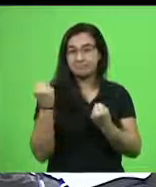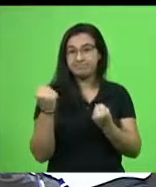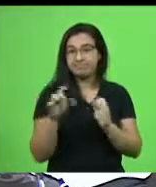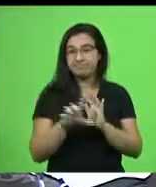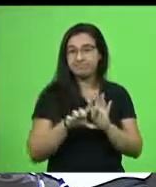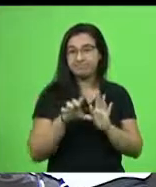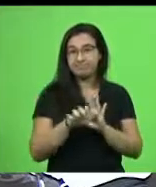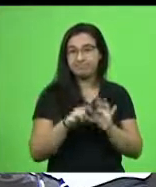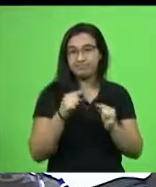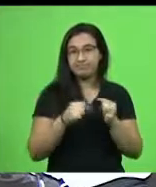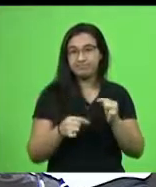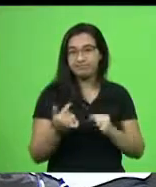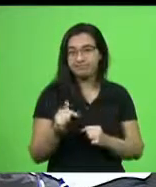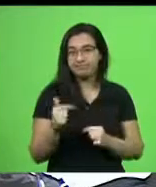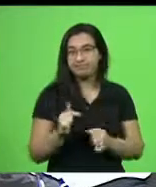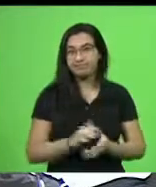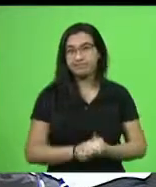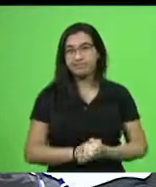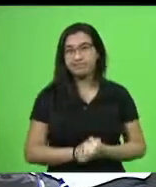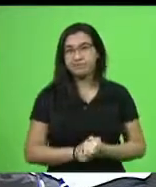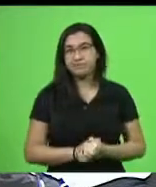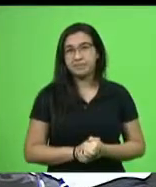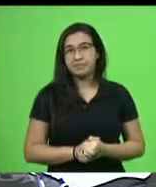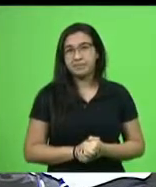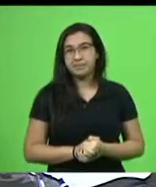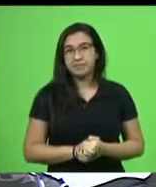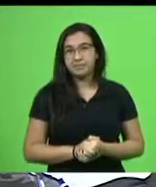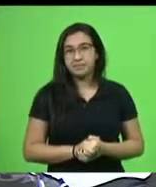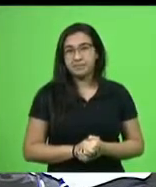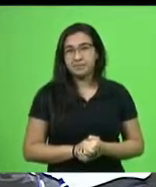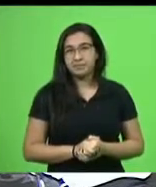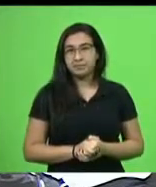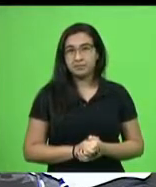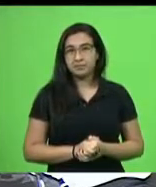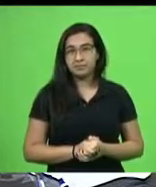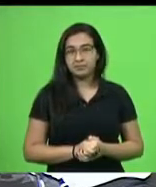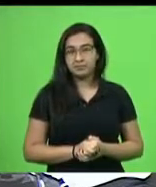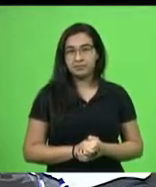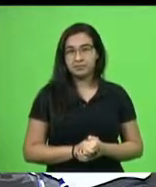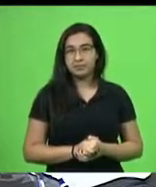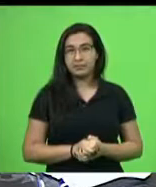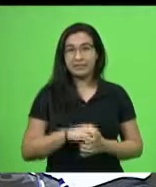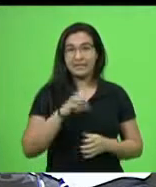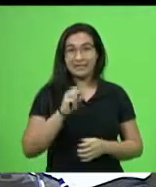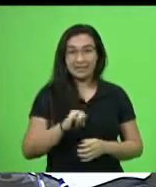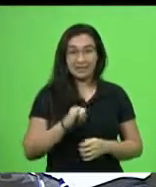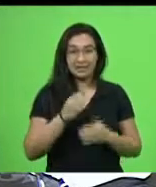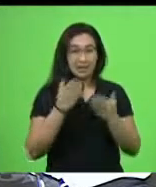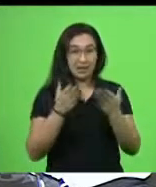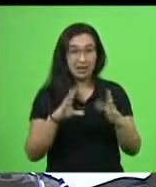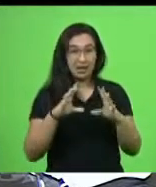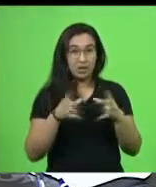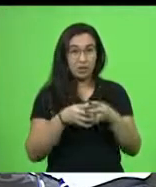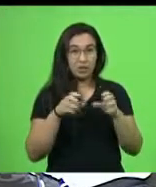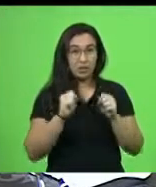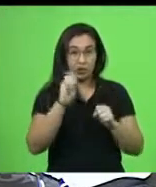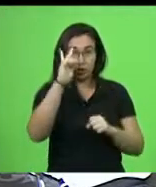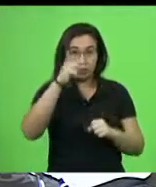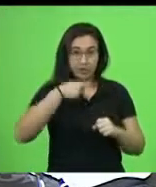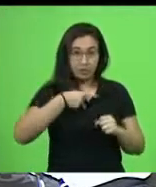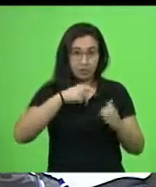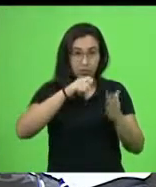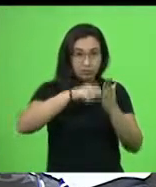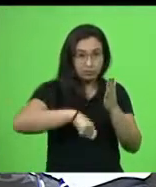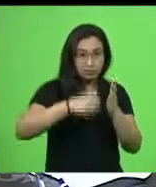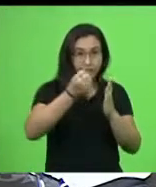Legislativo. Com a autodeclaração ambiental em projetos ambientais, uma